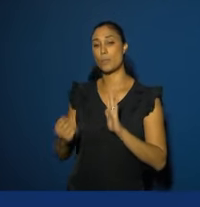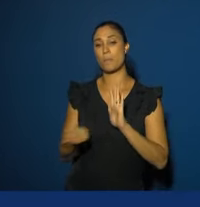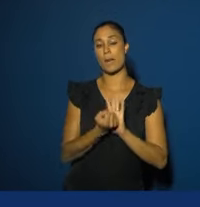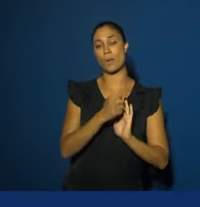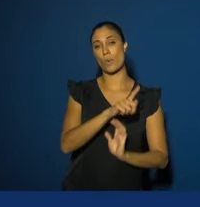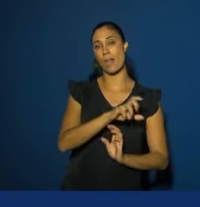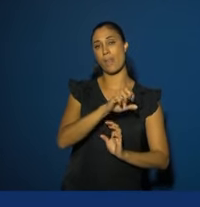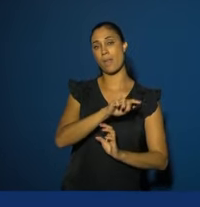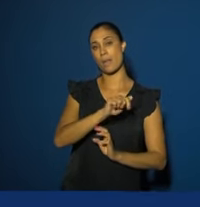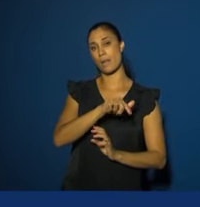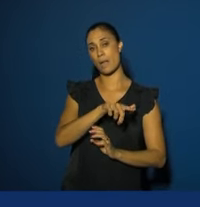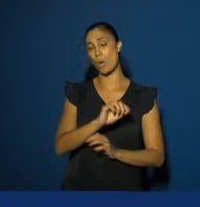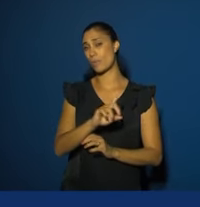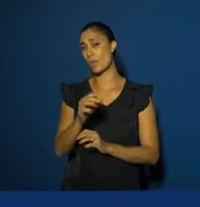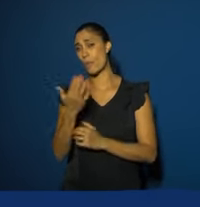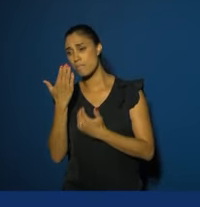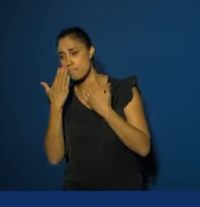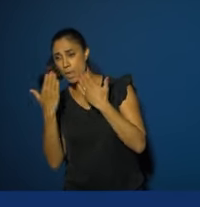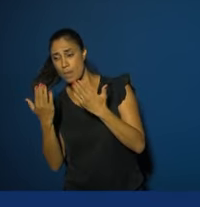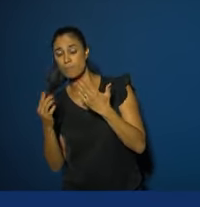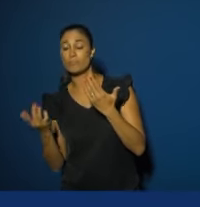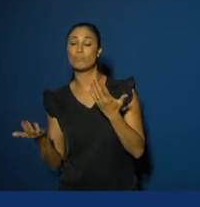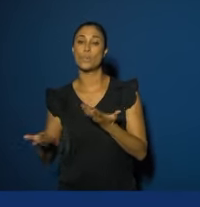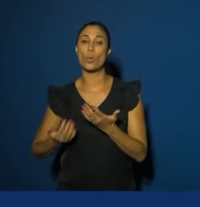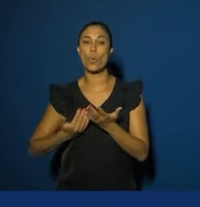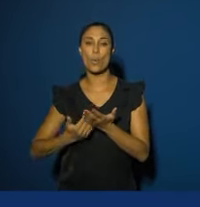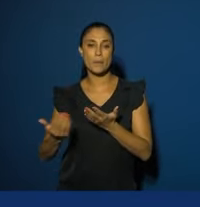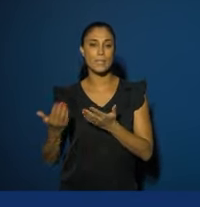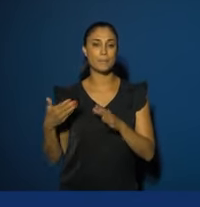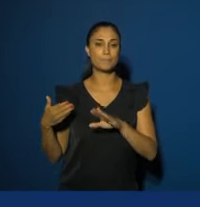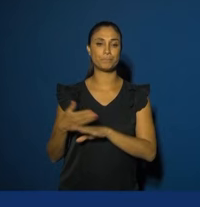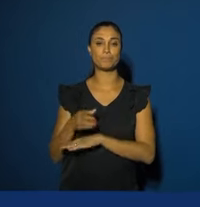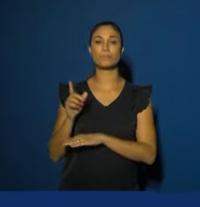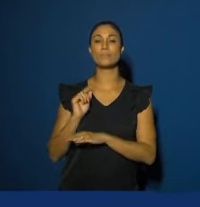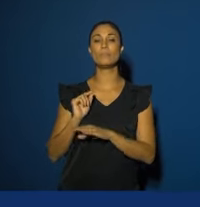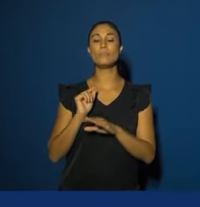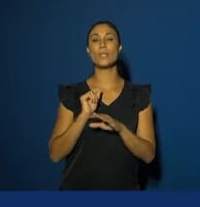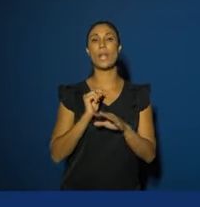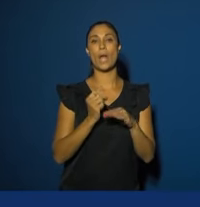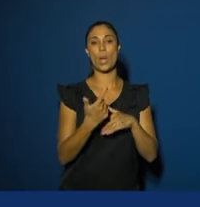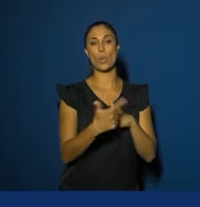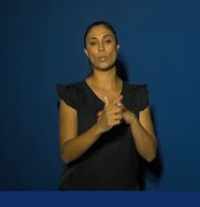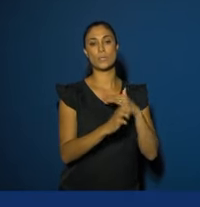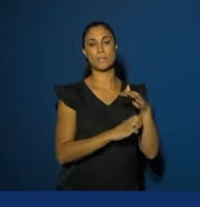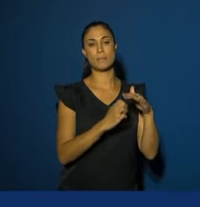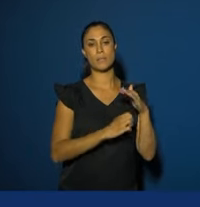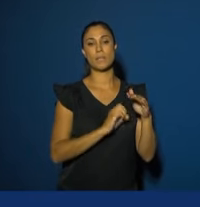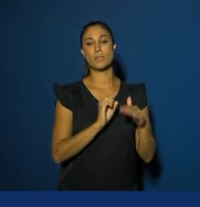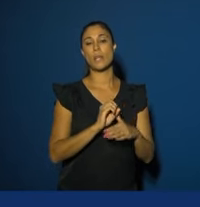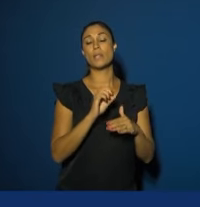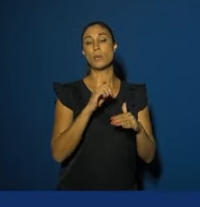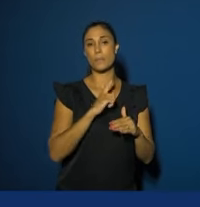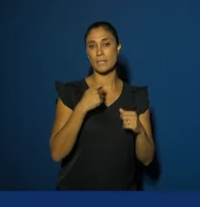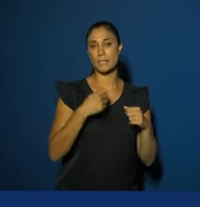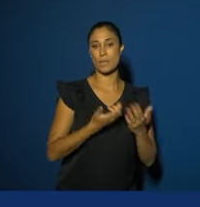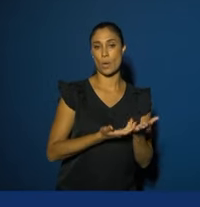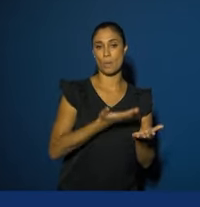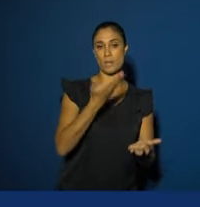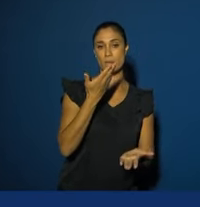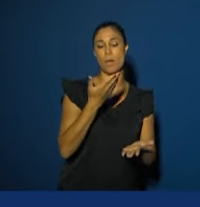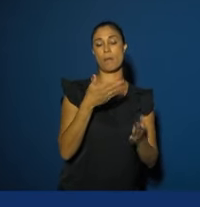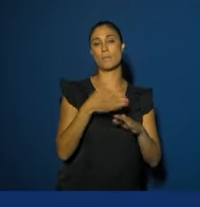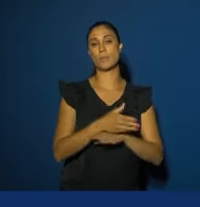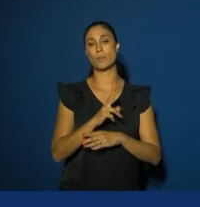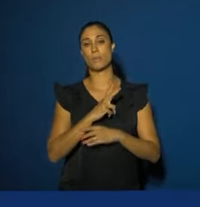legal não apareceram para esses primeiros leilões eventualmente começam a entrar via mercado secundário ou um pouco lá na frente então tende a aumentar a parte parp